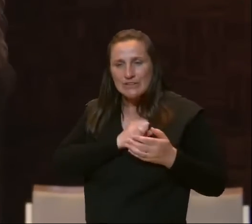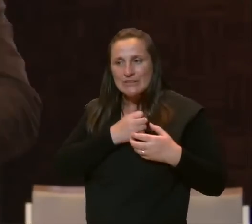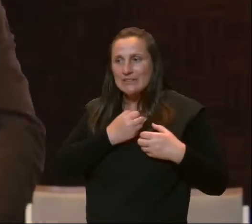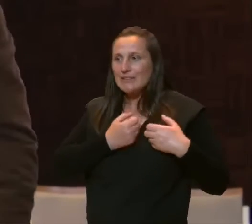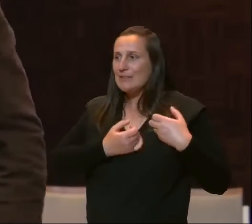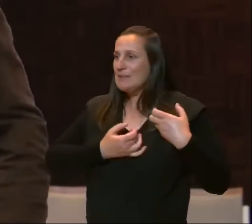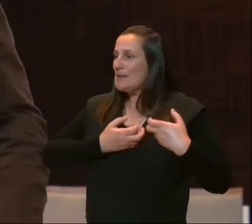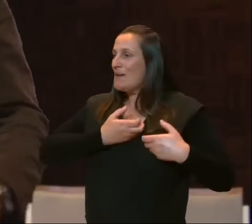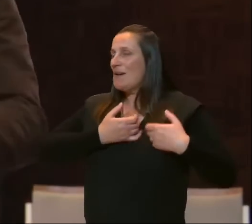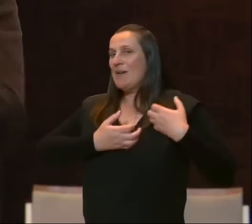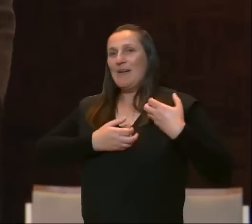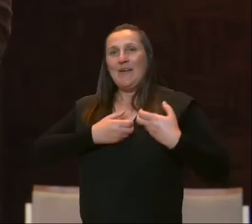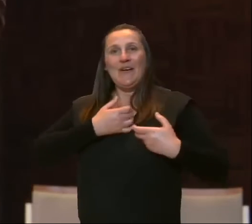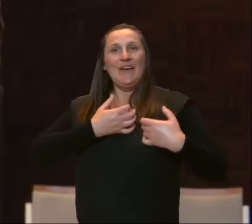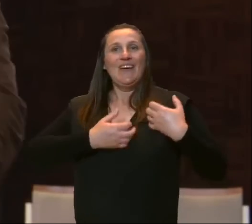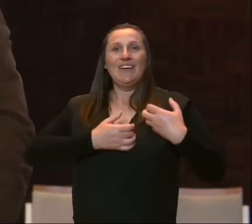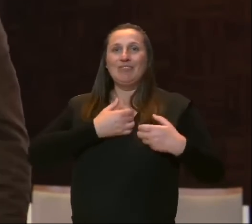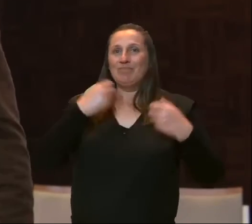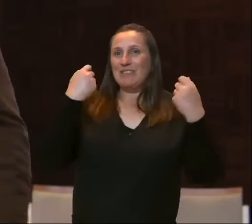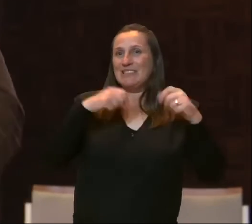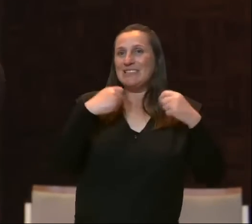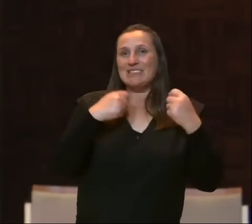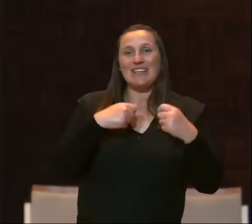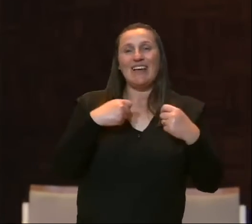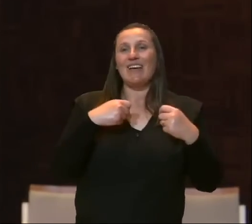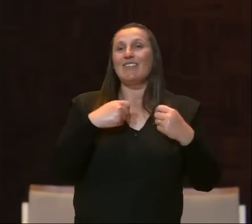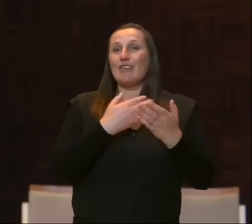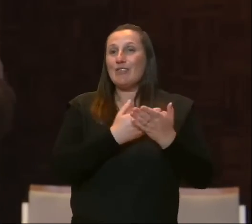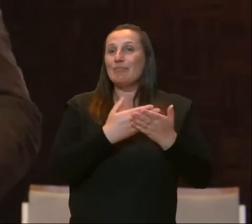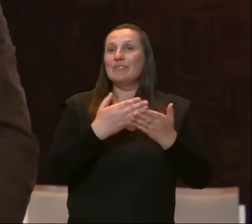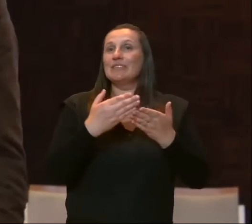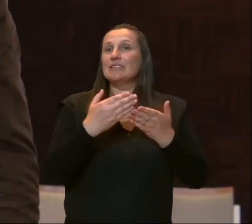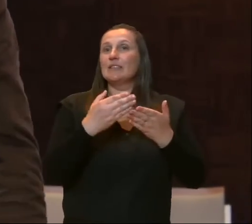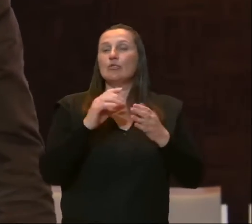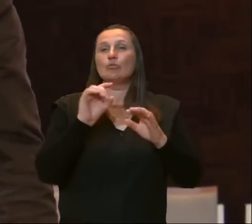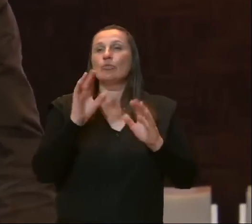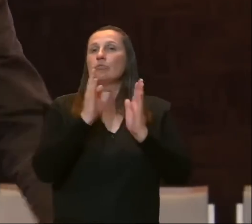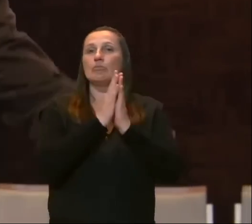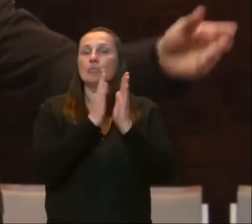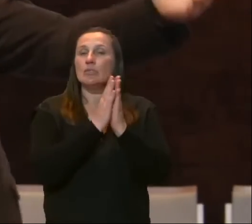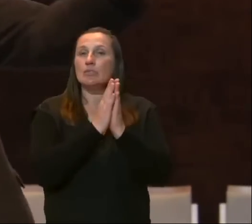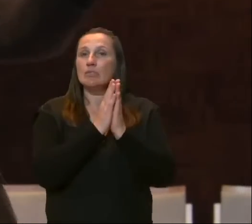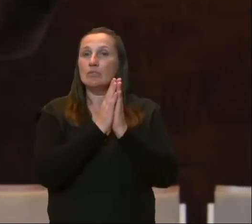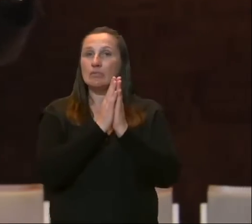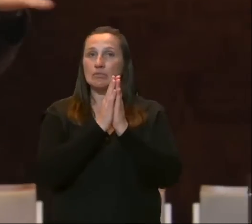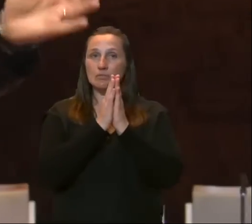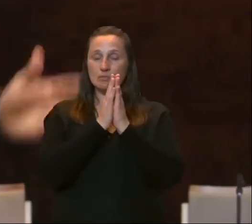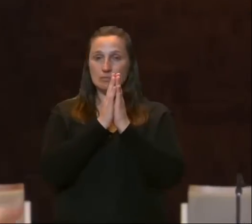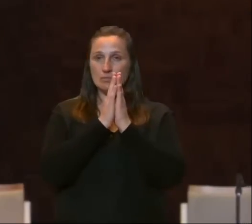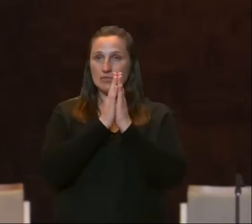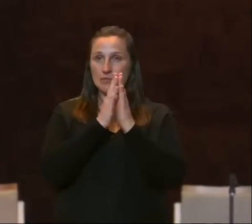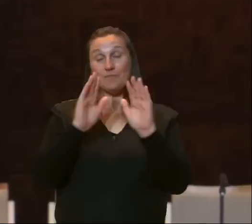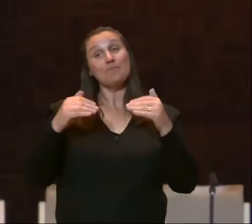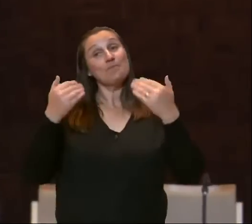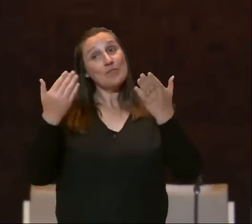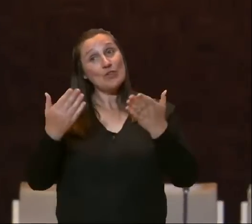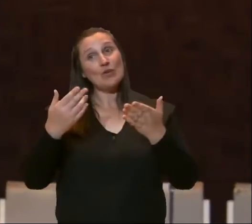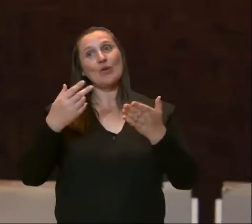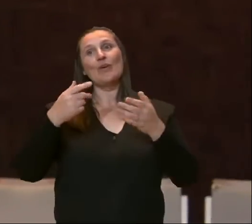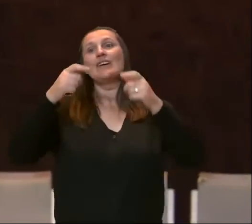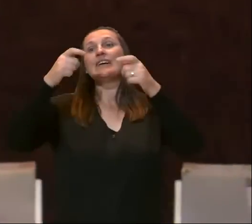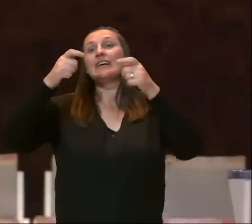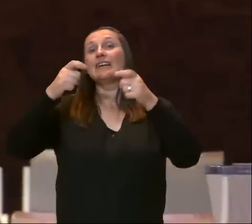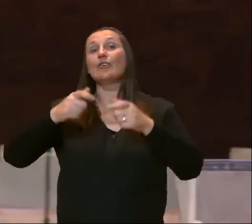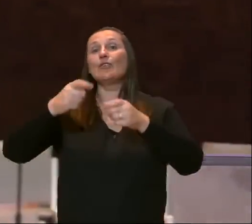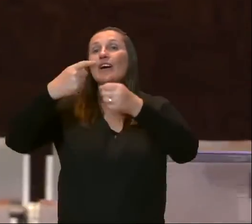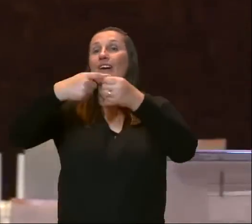sentimento de que tinham que fazer algo por esse lugar, e eles só estão orando. E aí, Prudentópolis é a cidade que